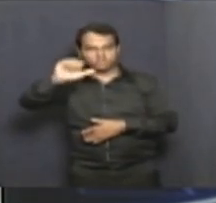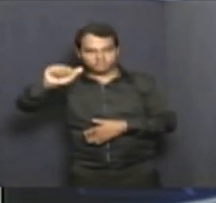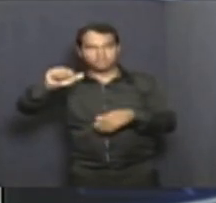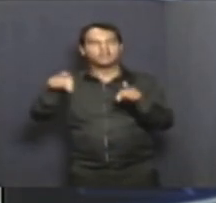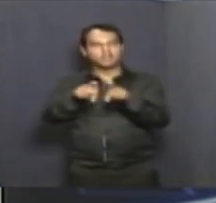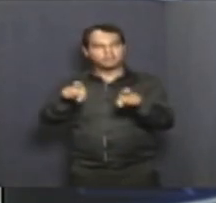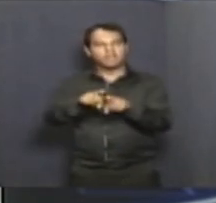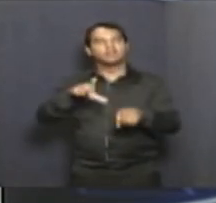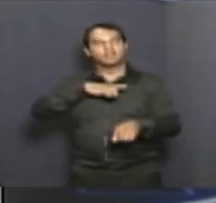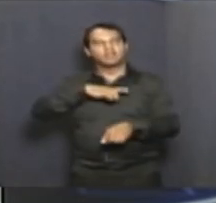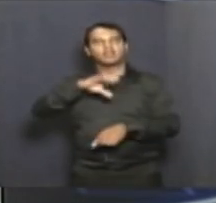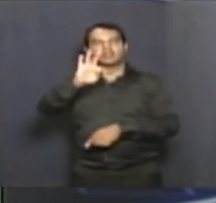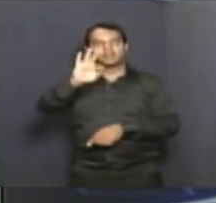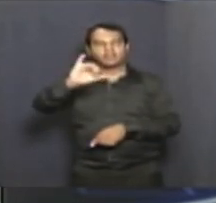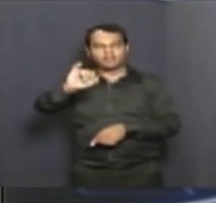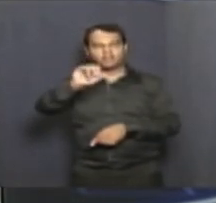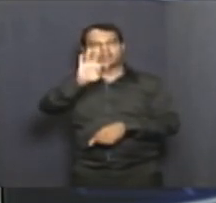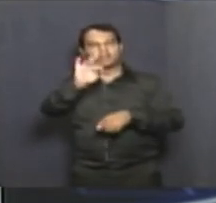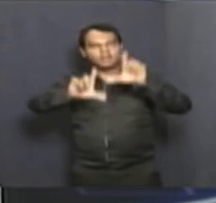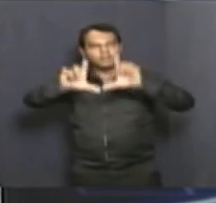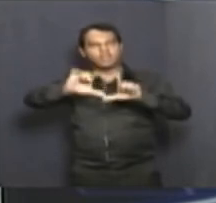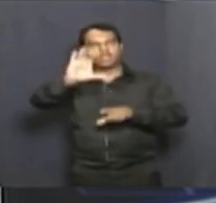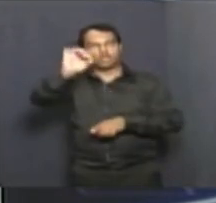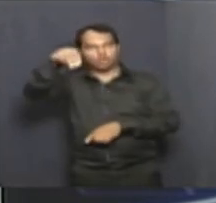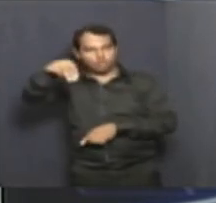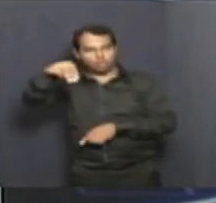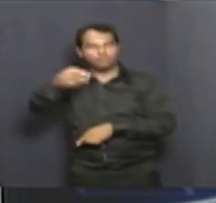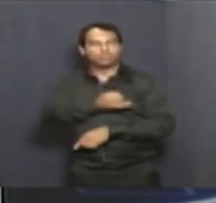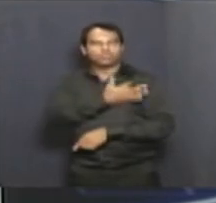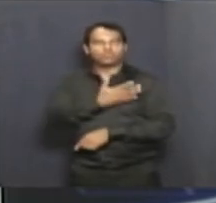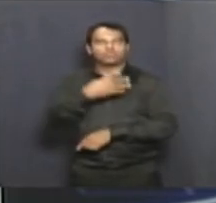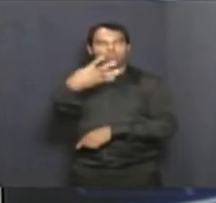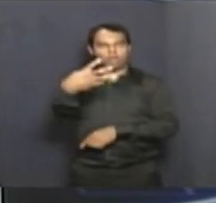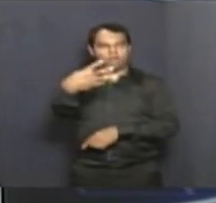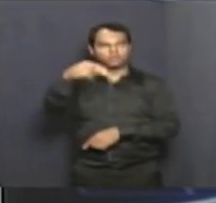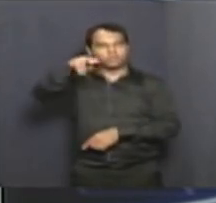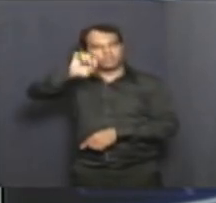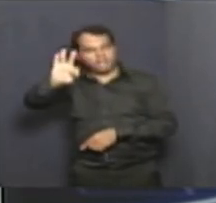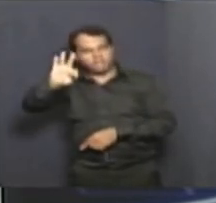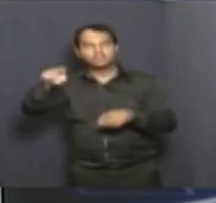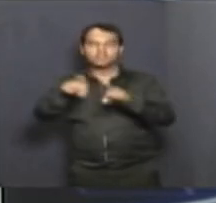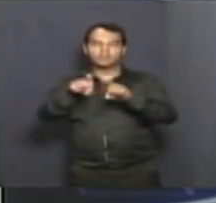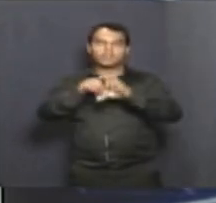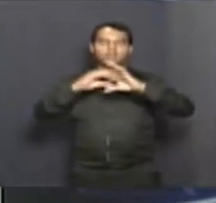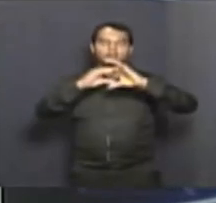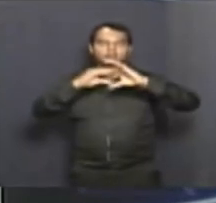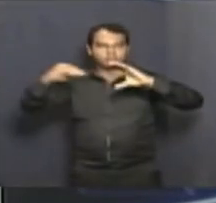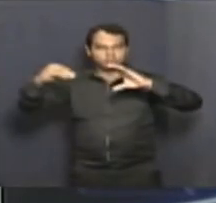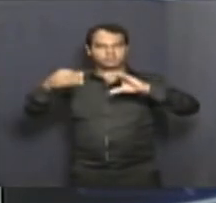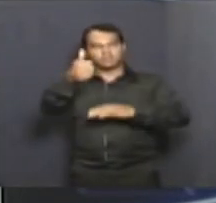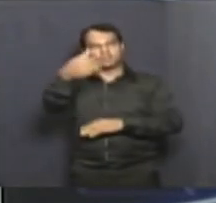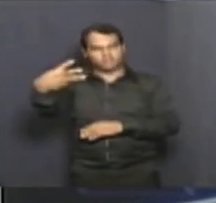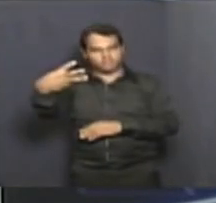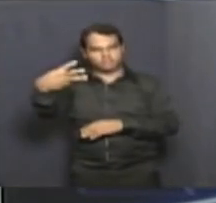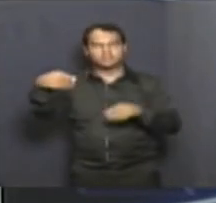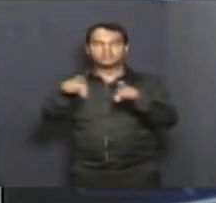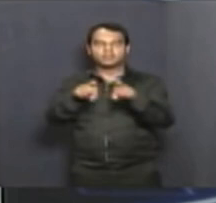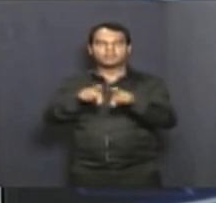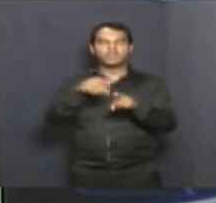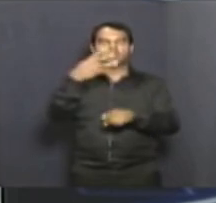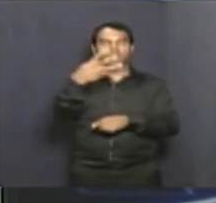tv educativa e na tv bandeirantes canal 13 da tv aberta canal 19 na net e 413 na